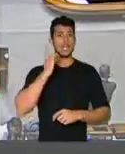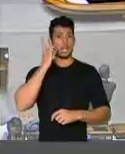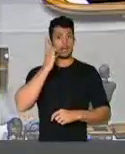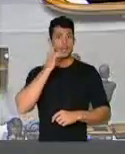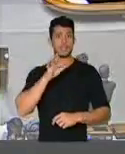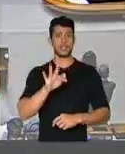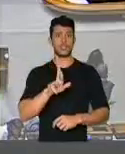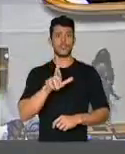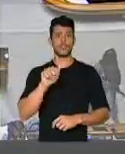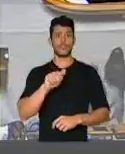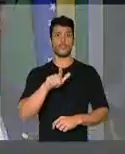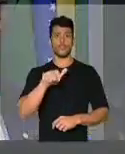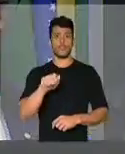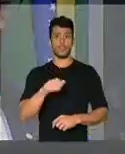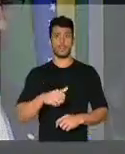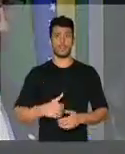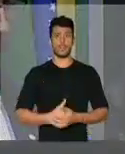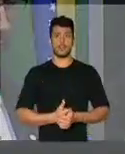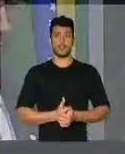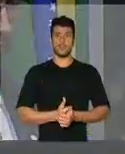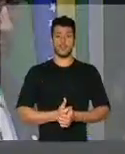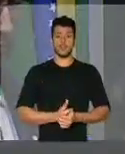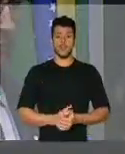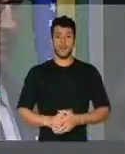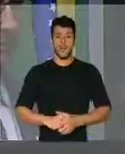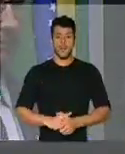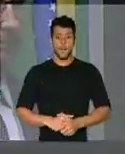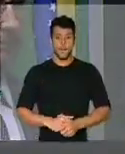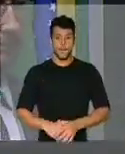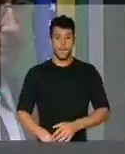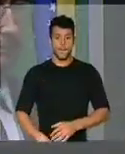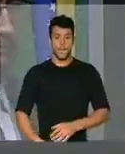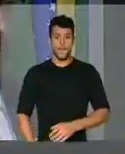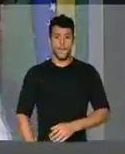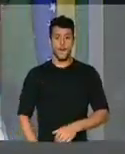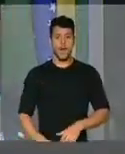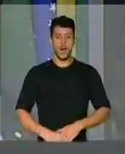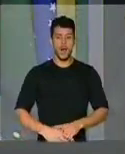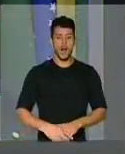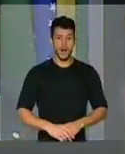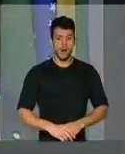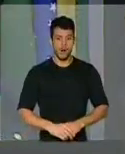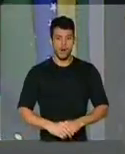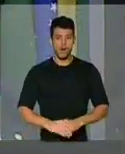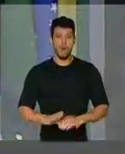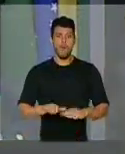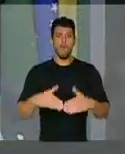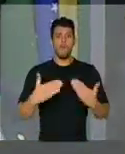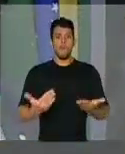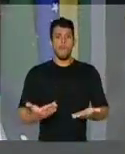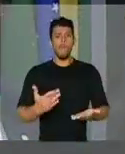Braga, do Democratas do Distrito Federal. É cansativa e eu preferiria aqui